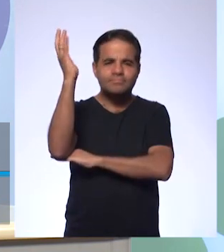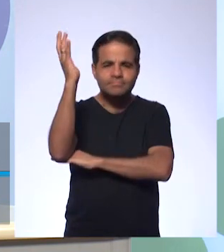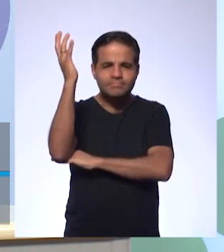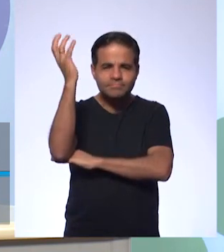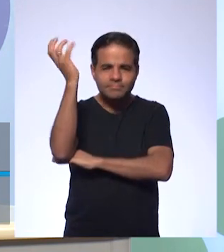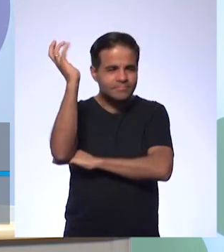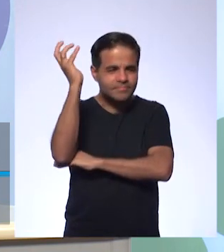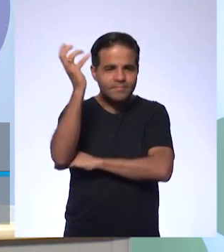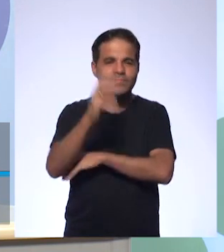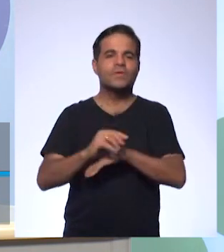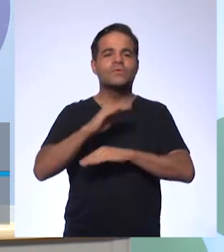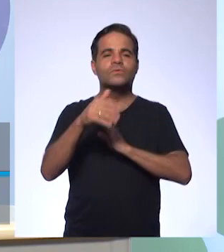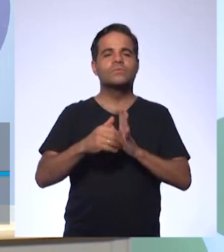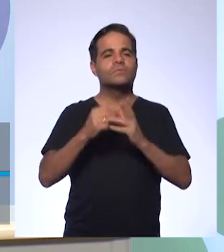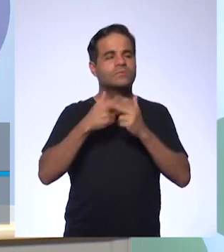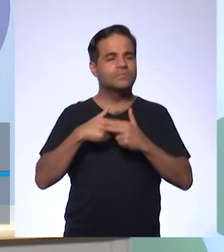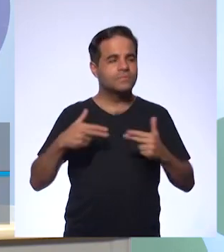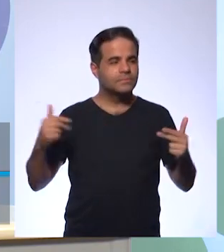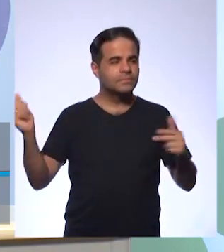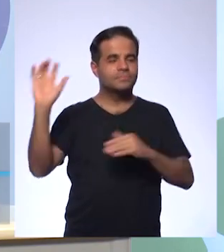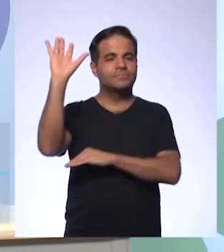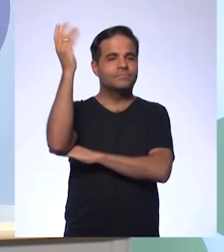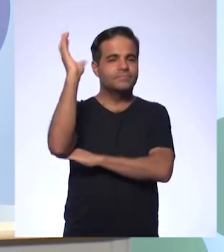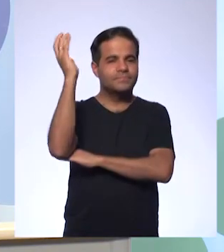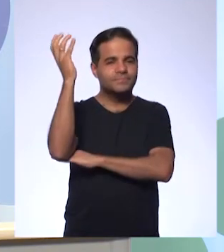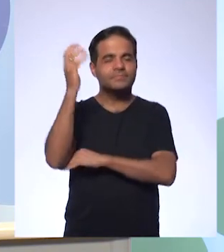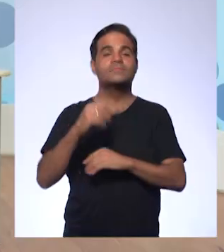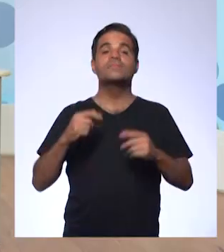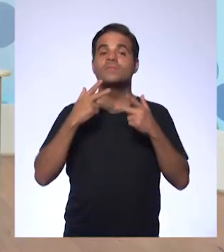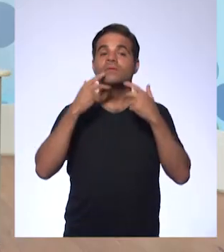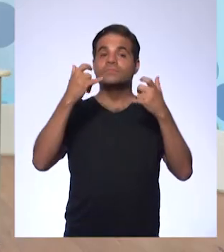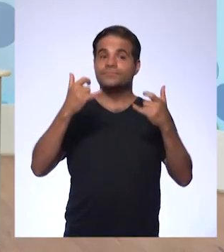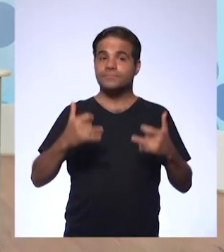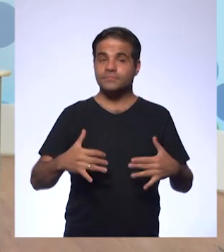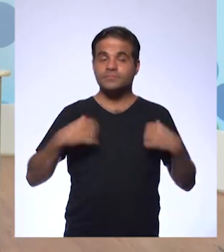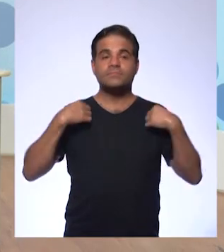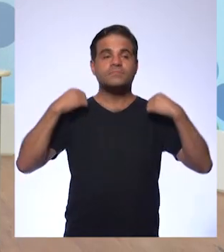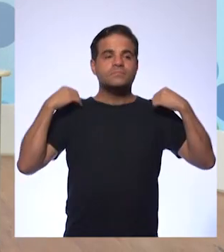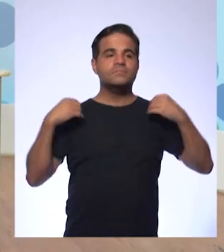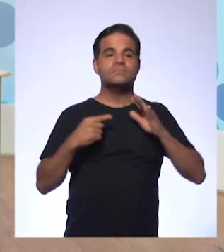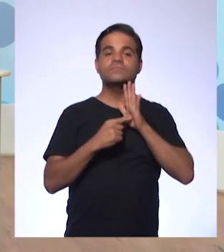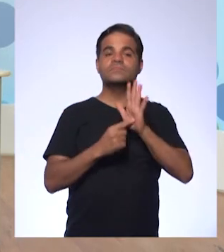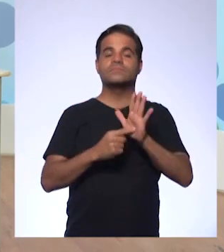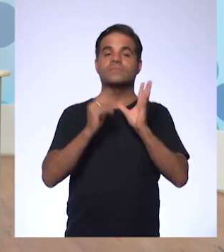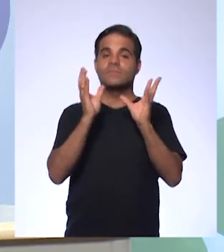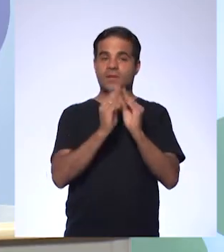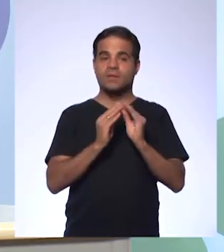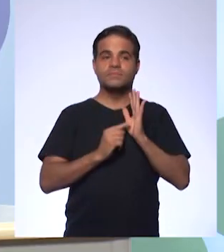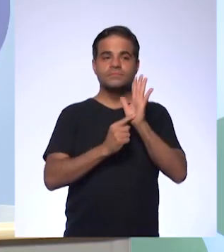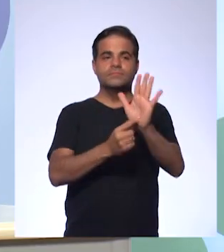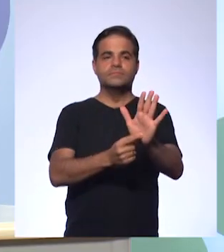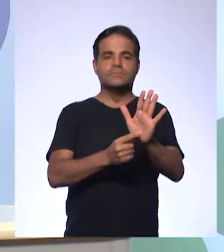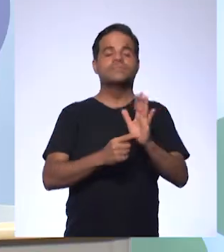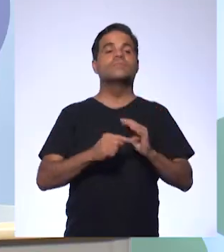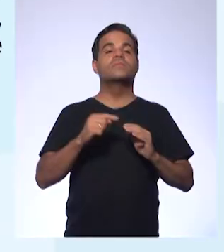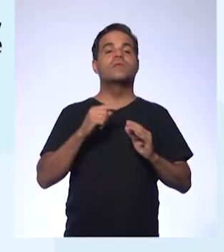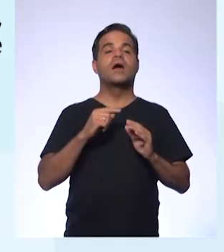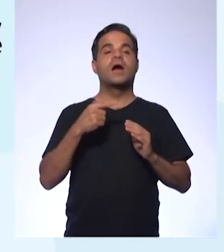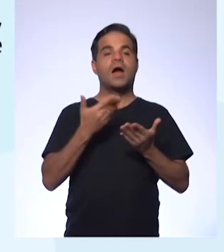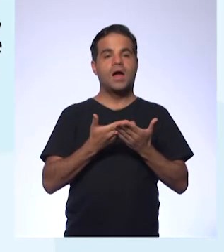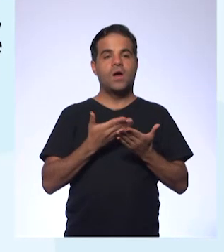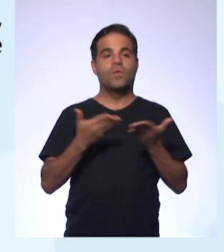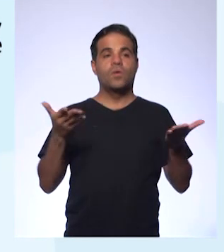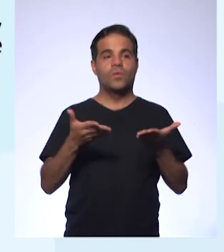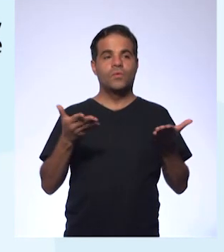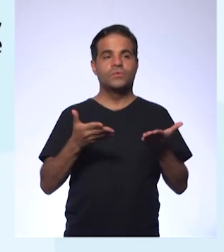aspectos naturais. Ô, Cíntia, aproveita e já faz a apresentação da aula, por favor. Sim. Na Então, tela. a apresentação da nossa aula